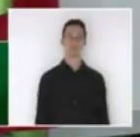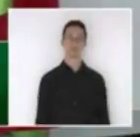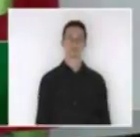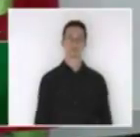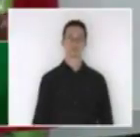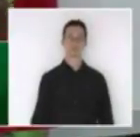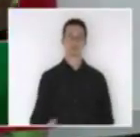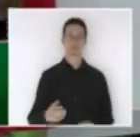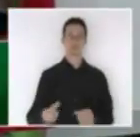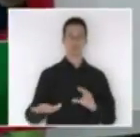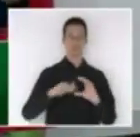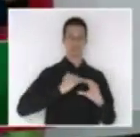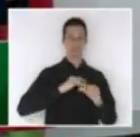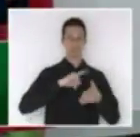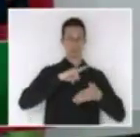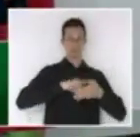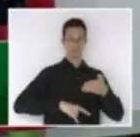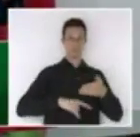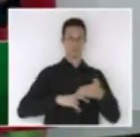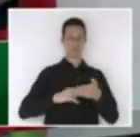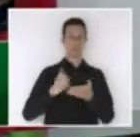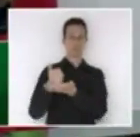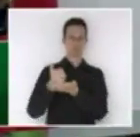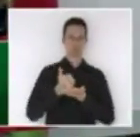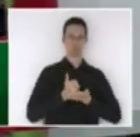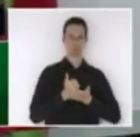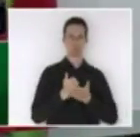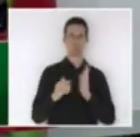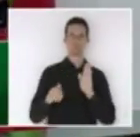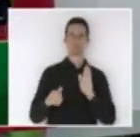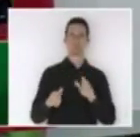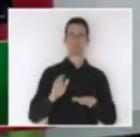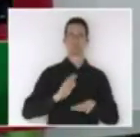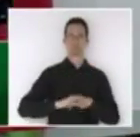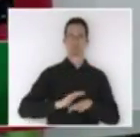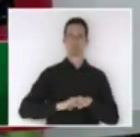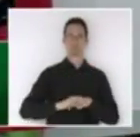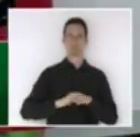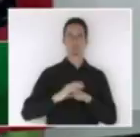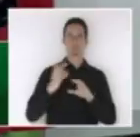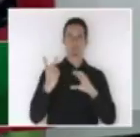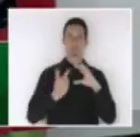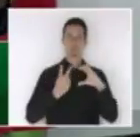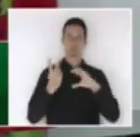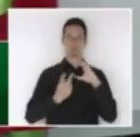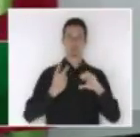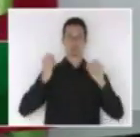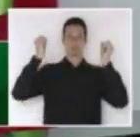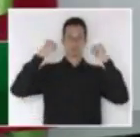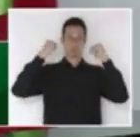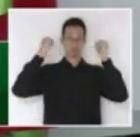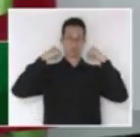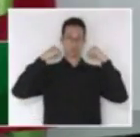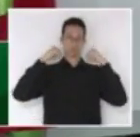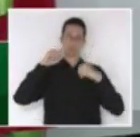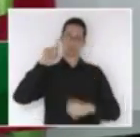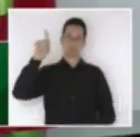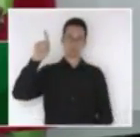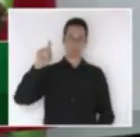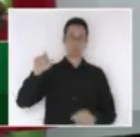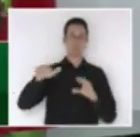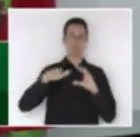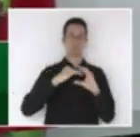uma moção de apoio vindo da Câmara Municipal de Chapecó, proposta pelo vereador Claimar de Conto, em